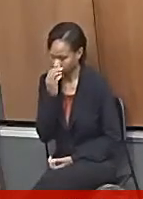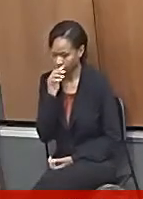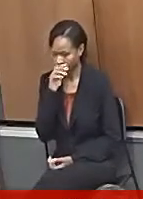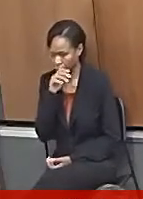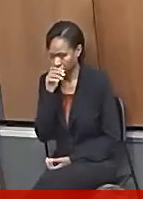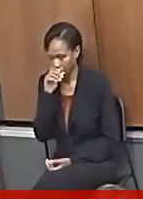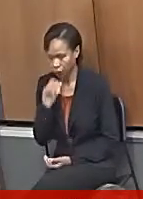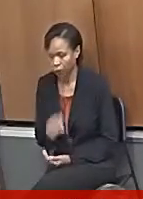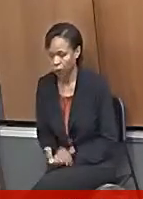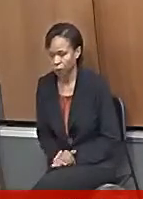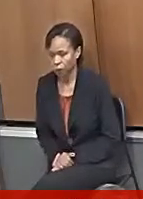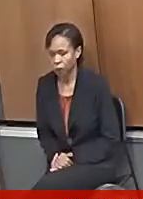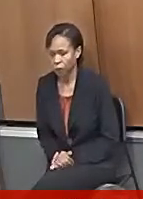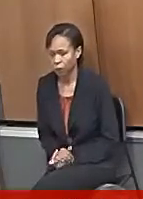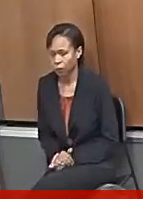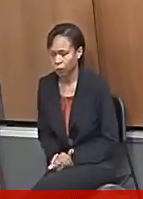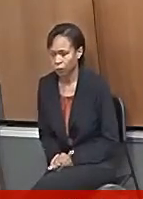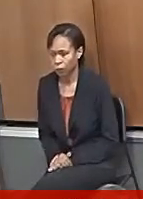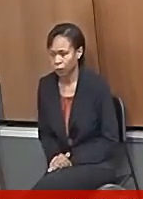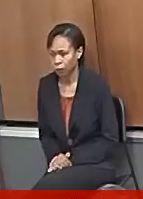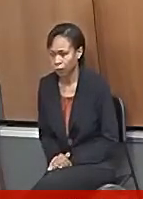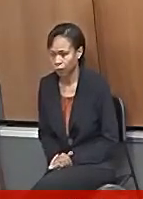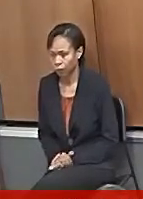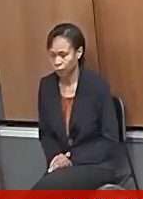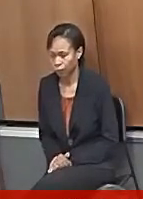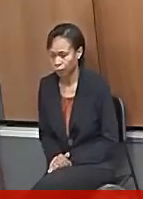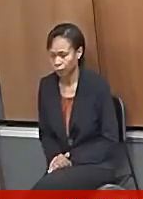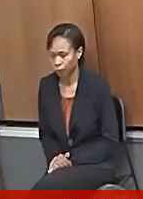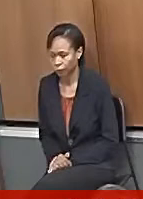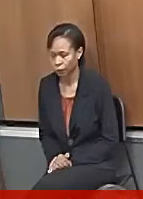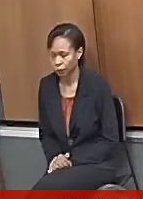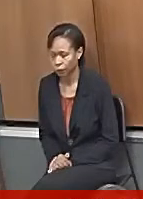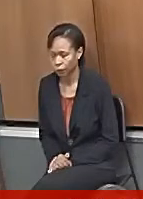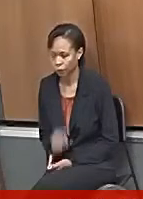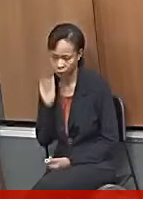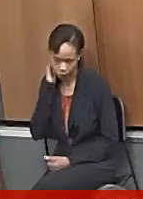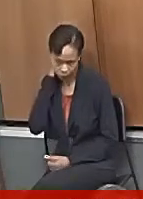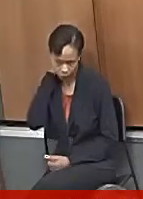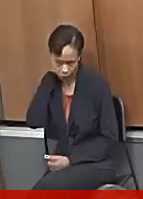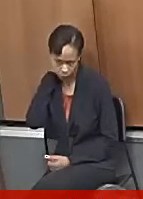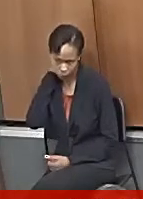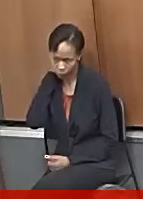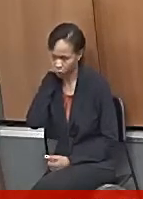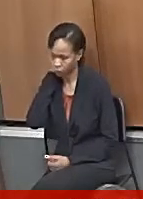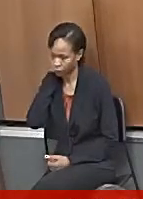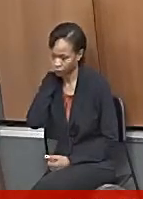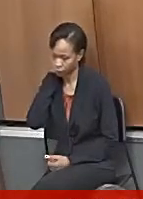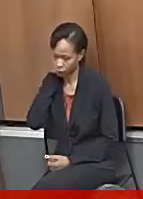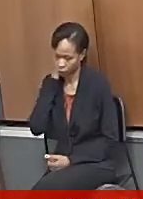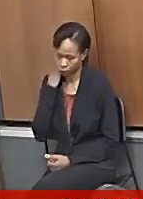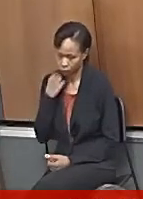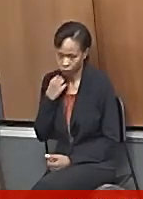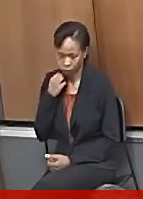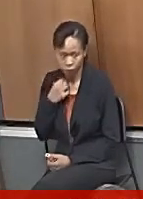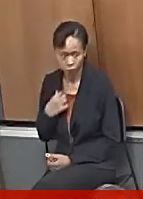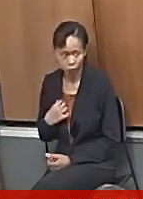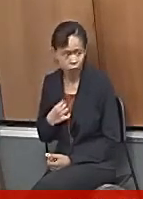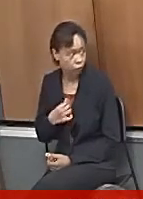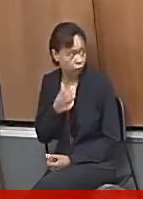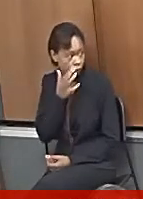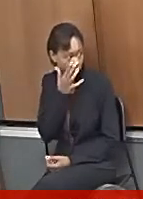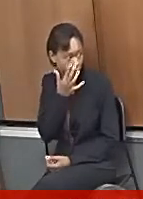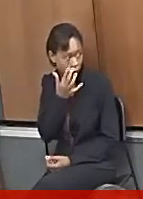aparecer nos sets de sua votação deputados que aplicamos como se encontram estão todos aprovados agradeço a ambos